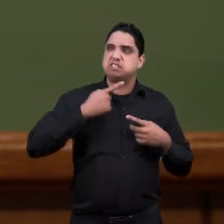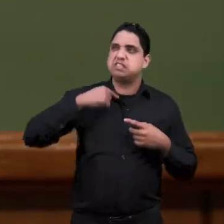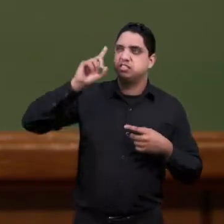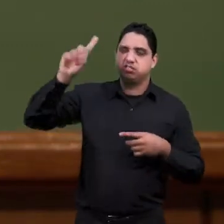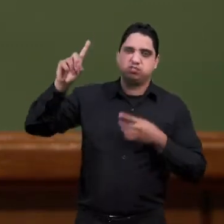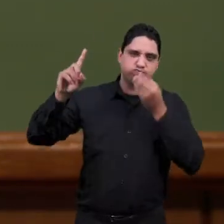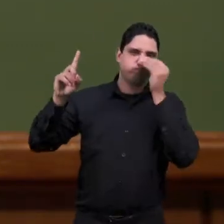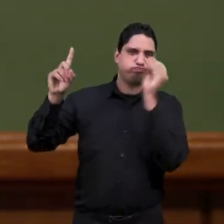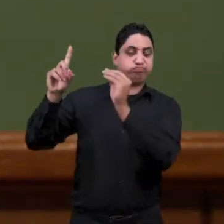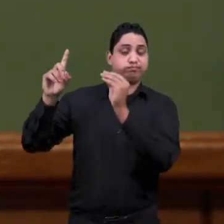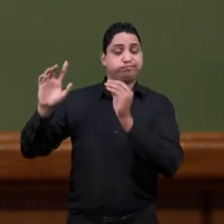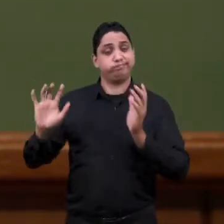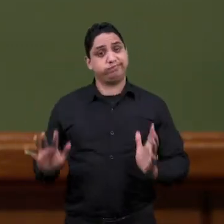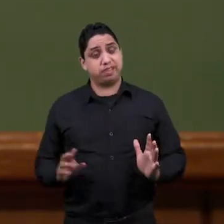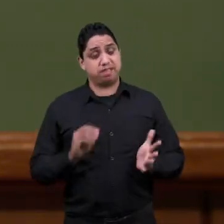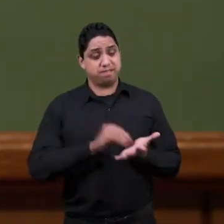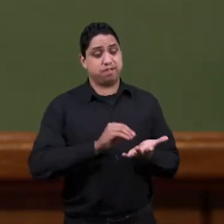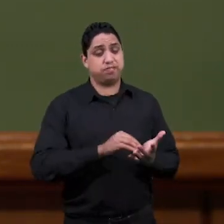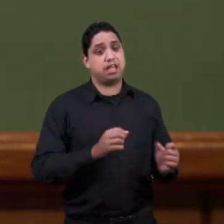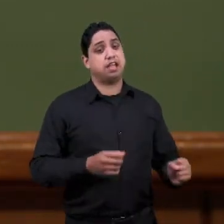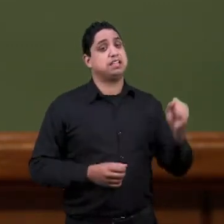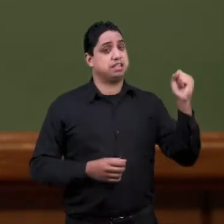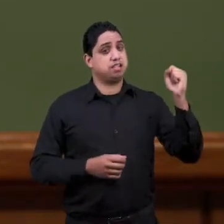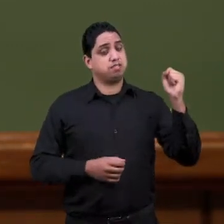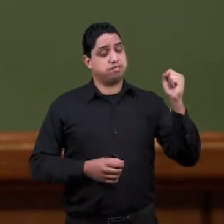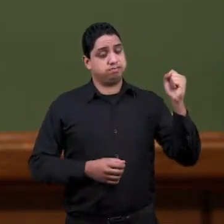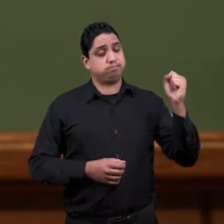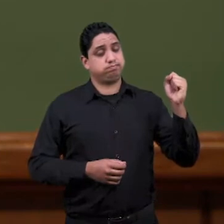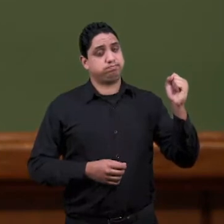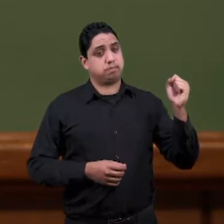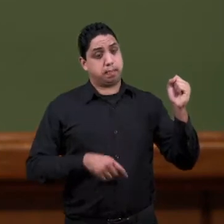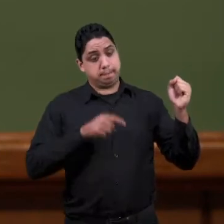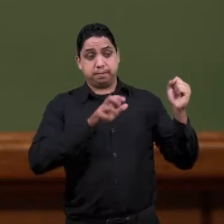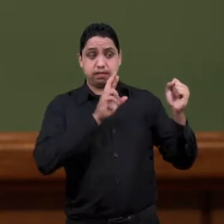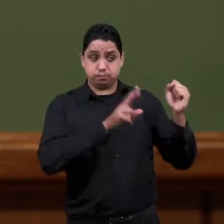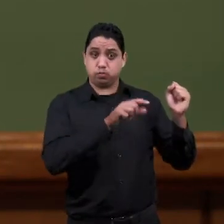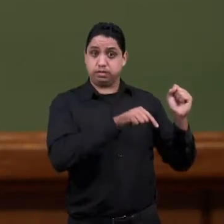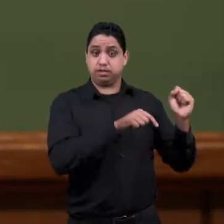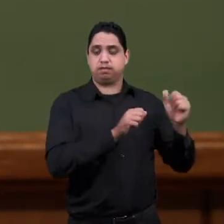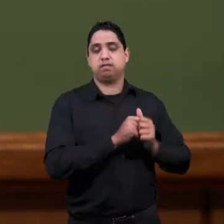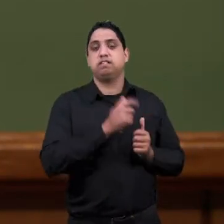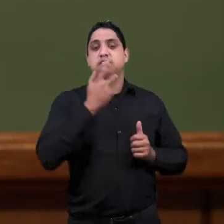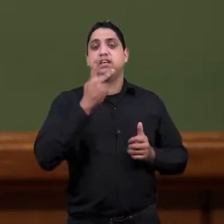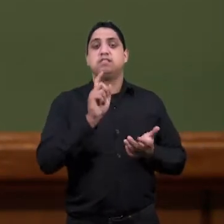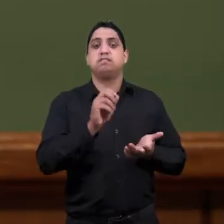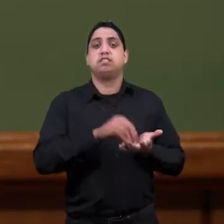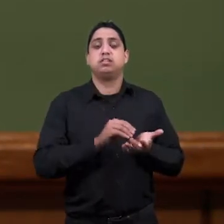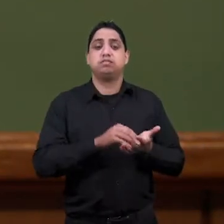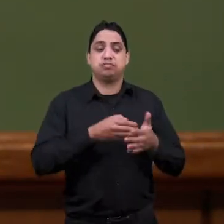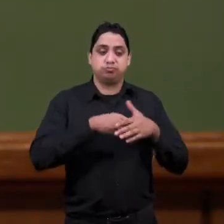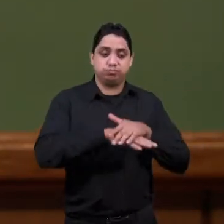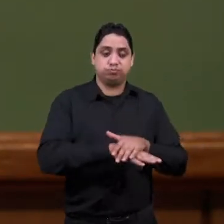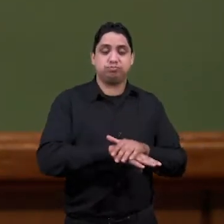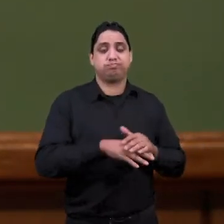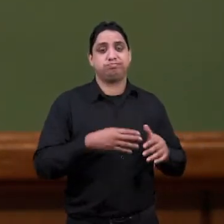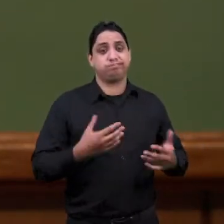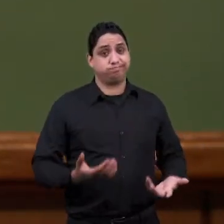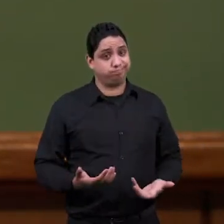a vontade do Senhor. Então faltava em Saul, na expressão do irmão, a humildade para reconhecer o seu